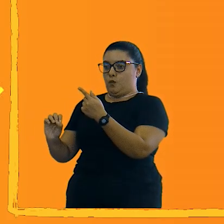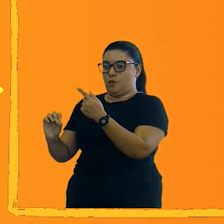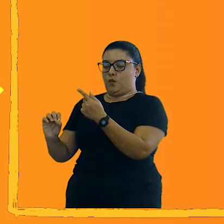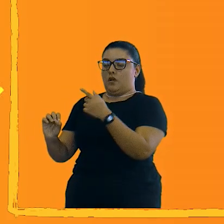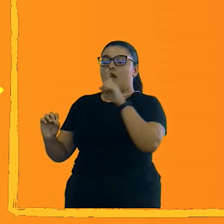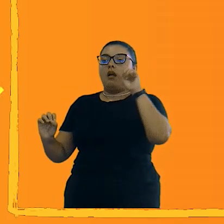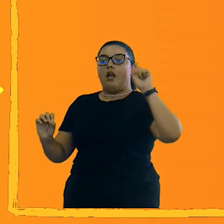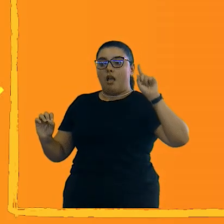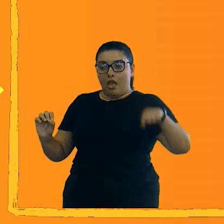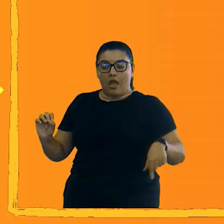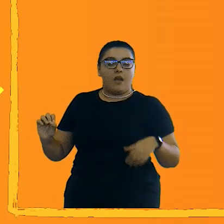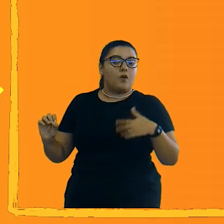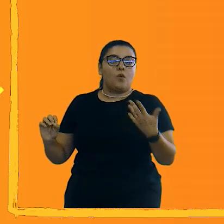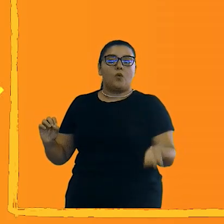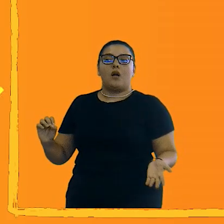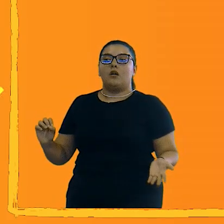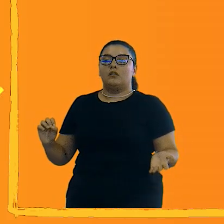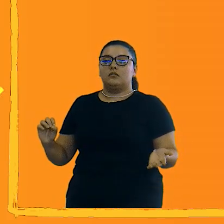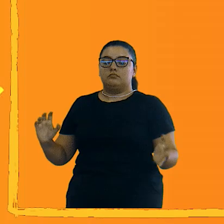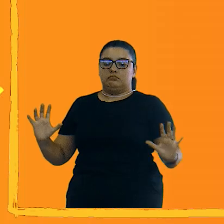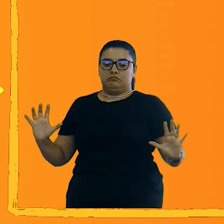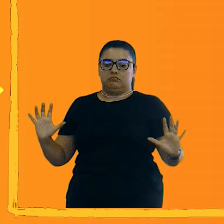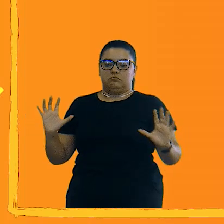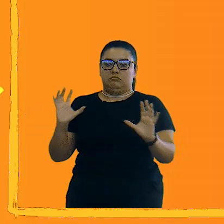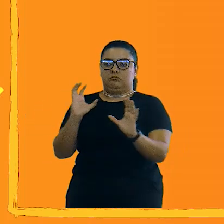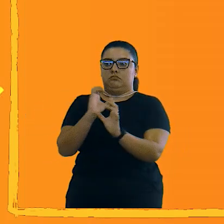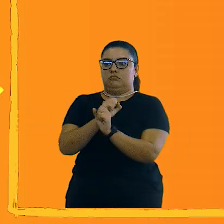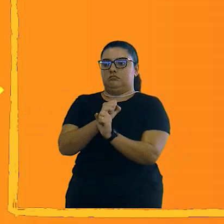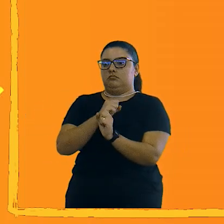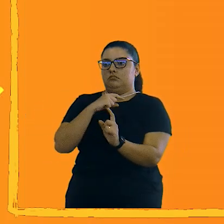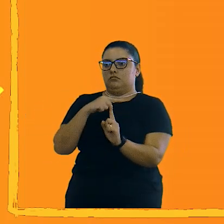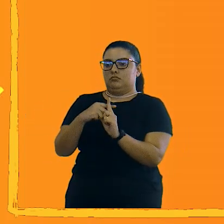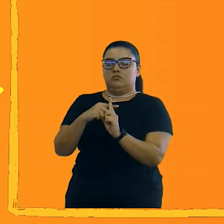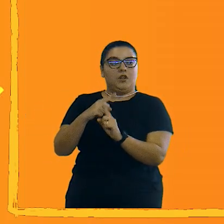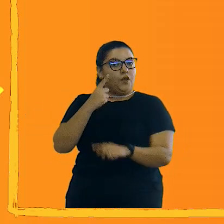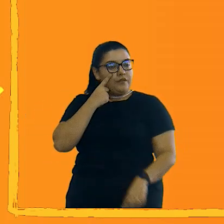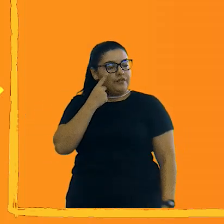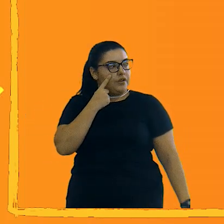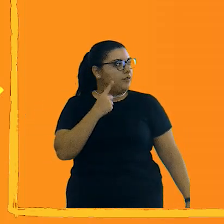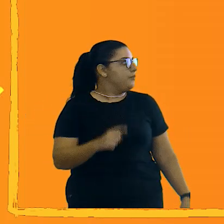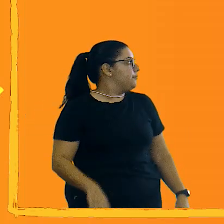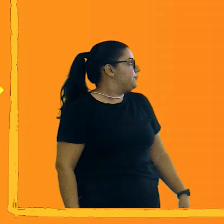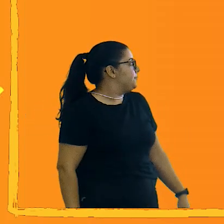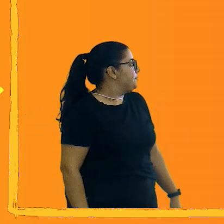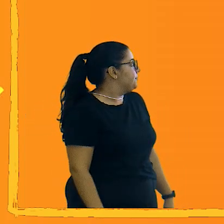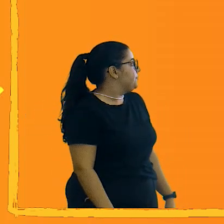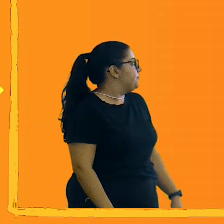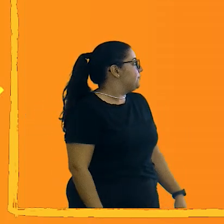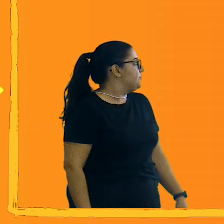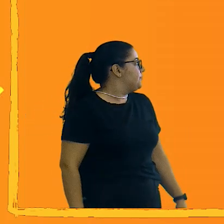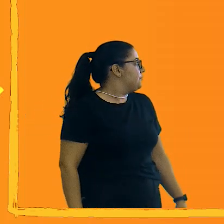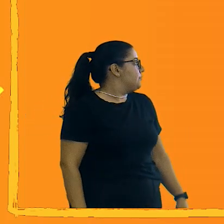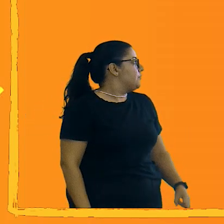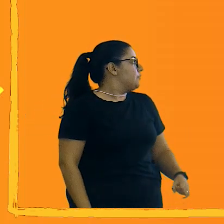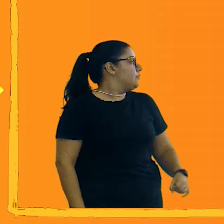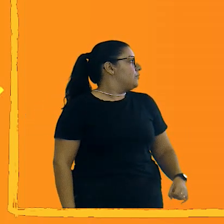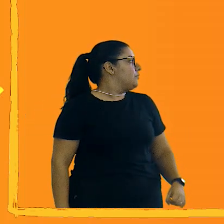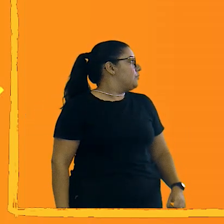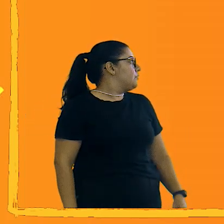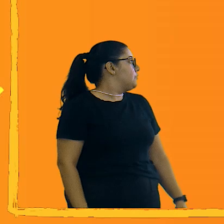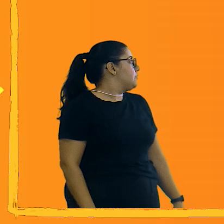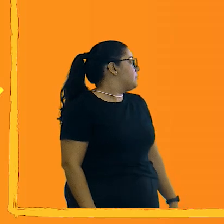números primos é o produto dos três então ó aqui vai ficar 2 x 3